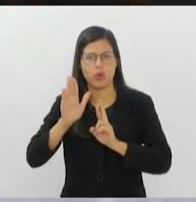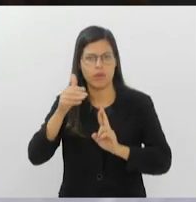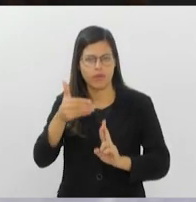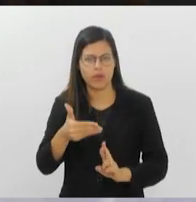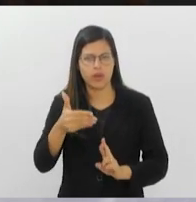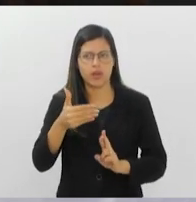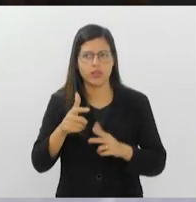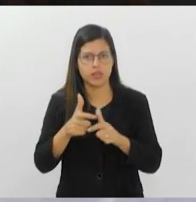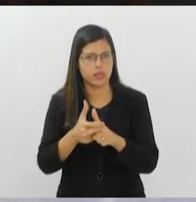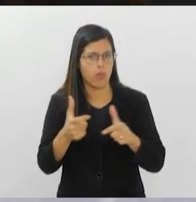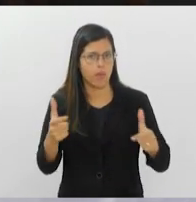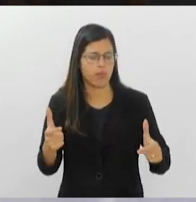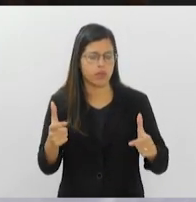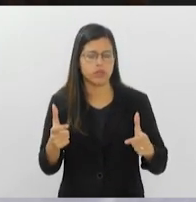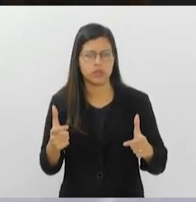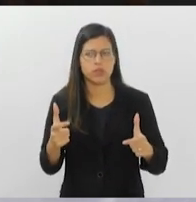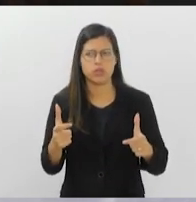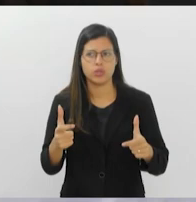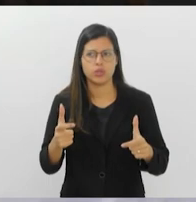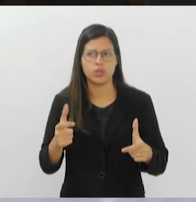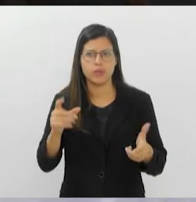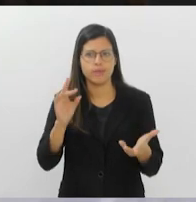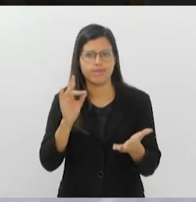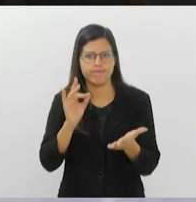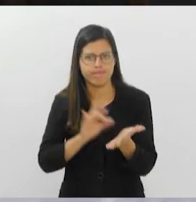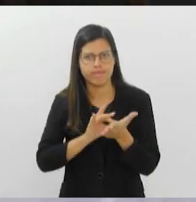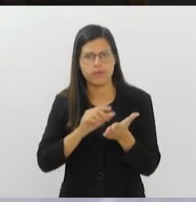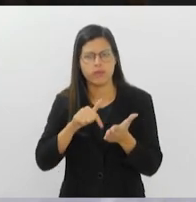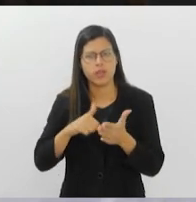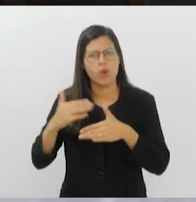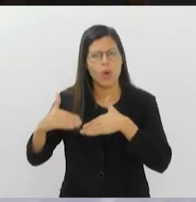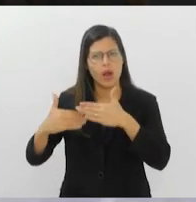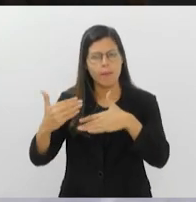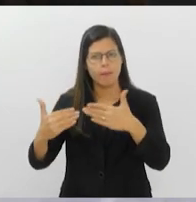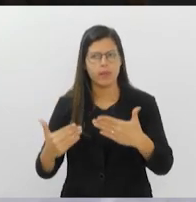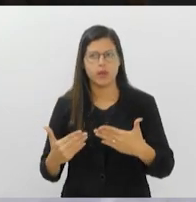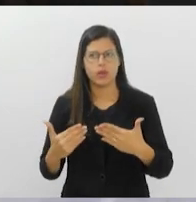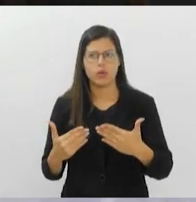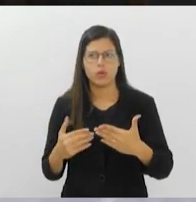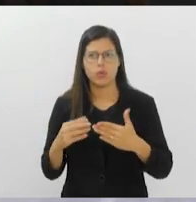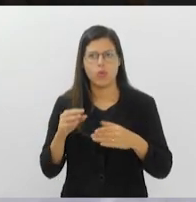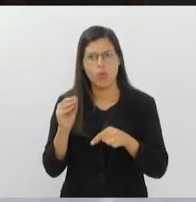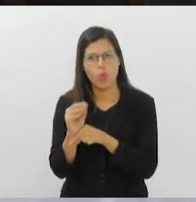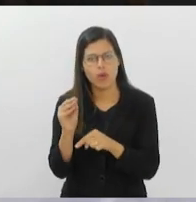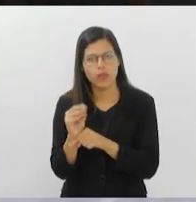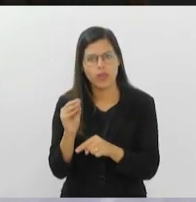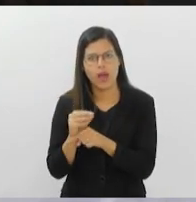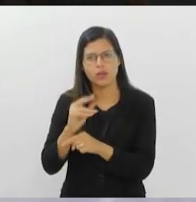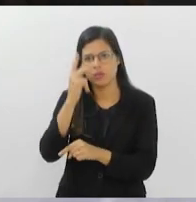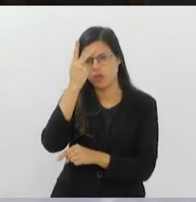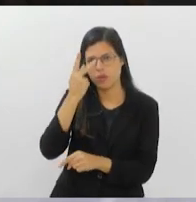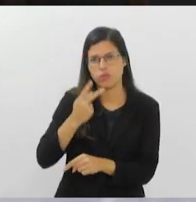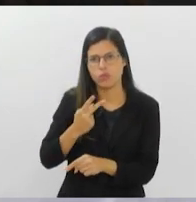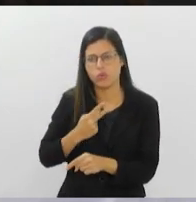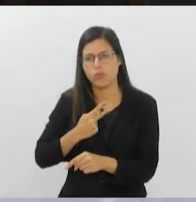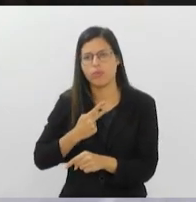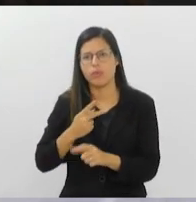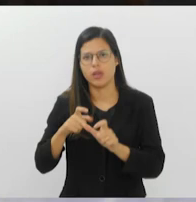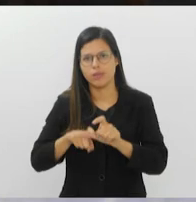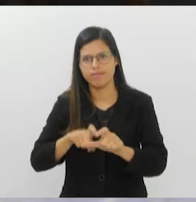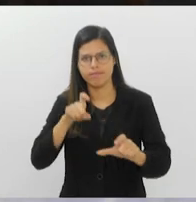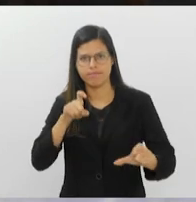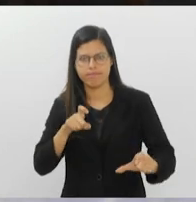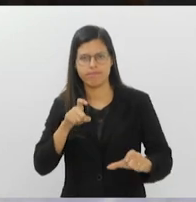se amplie, seja de fato um caminho para a construção do cuidado e da autonomia dos usuários da